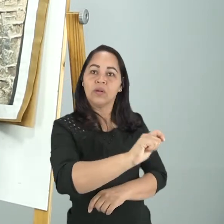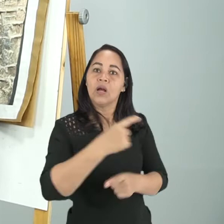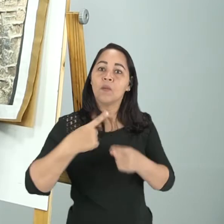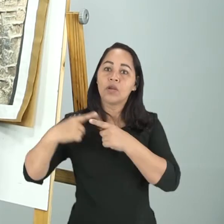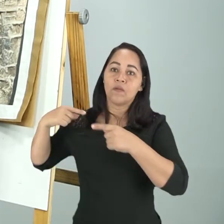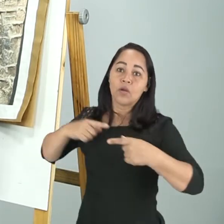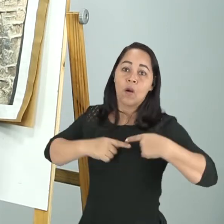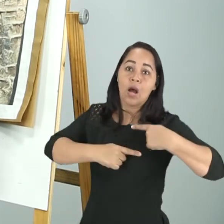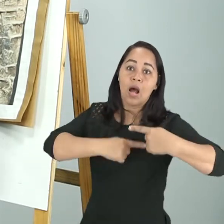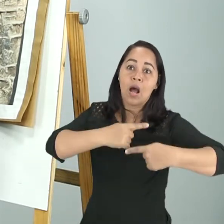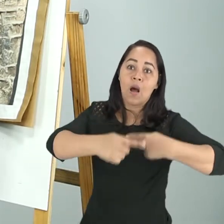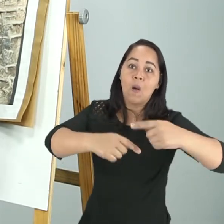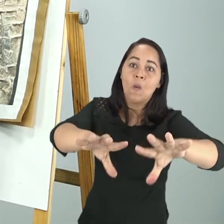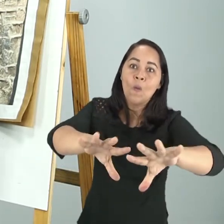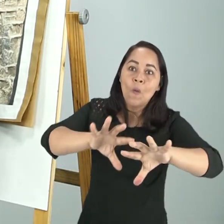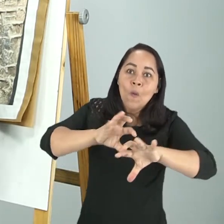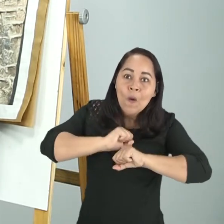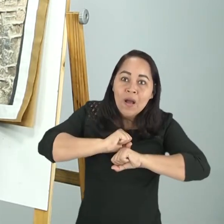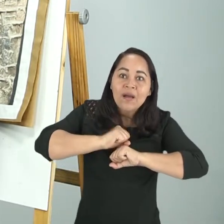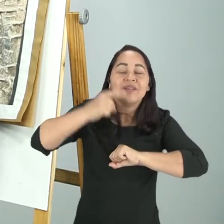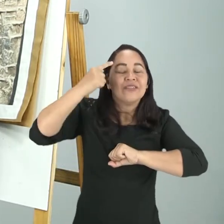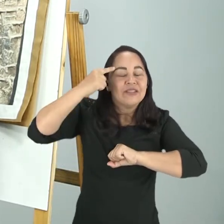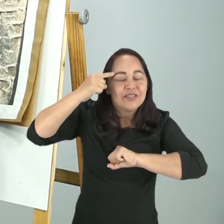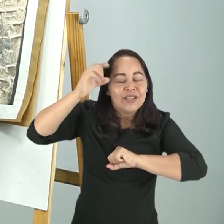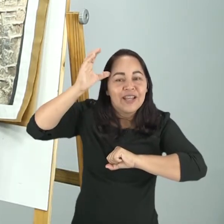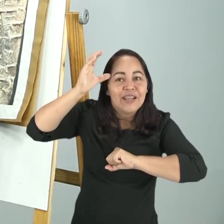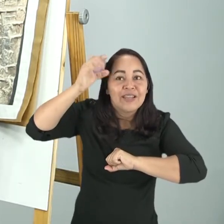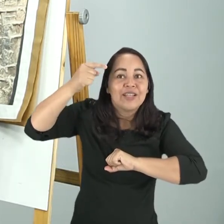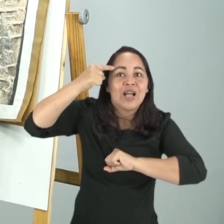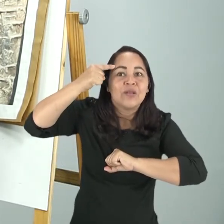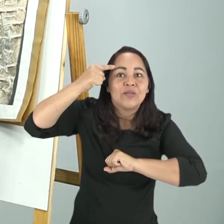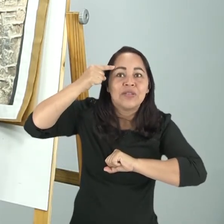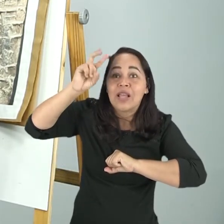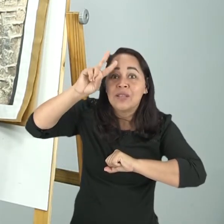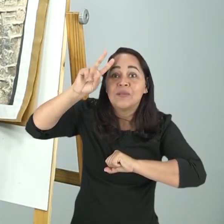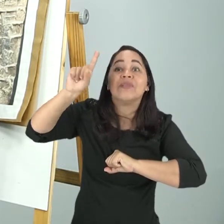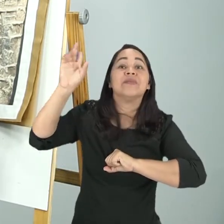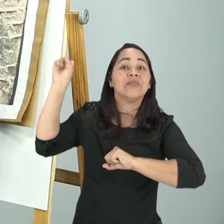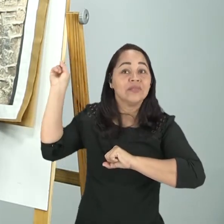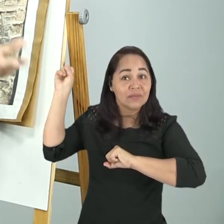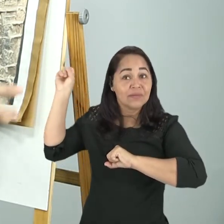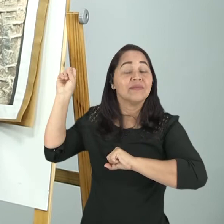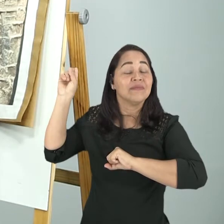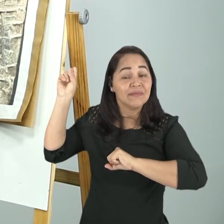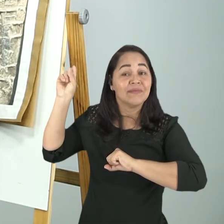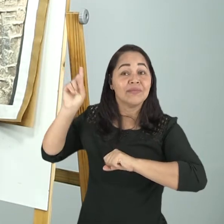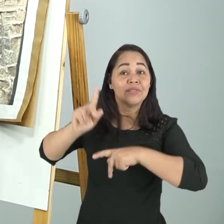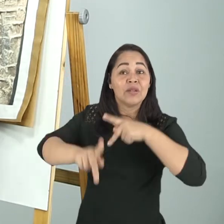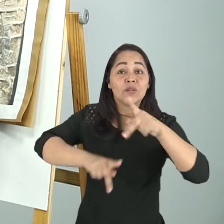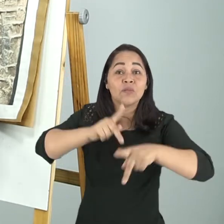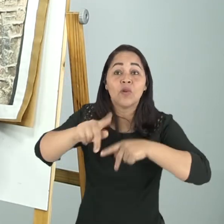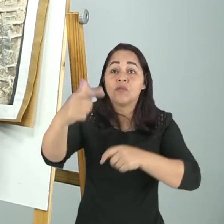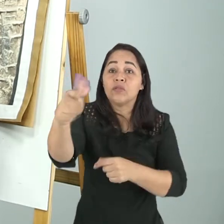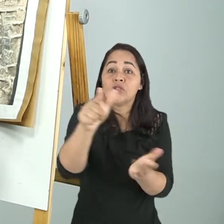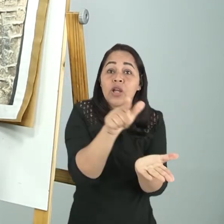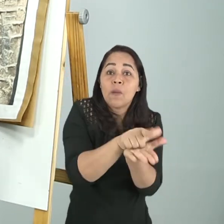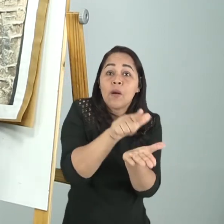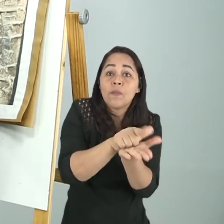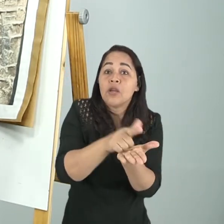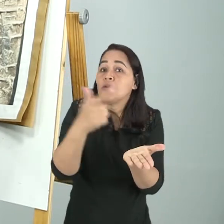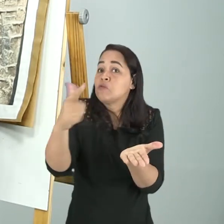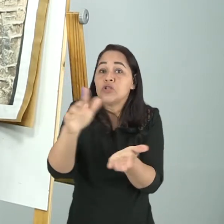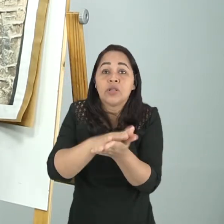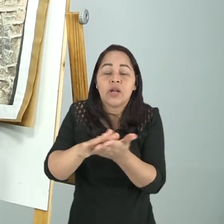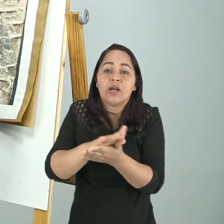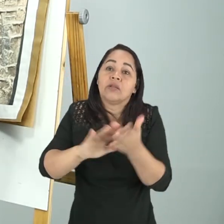herança inconsciente que nós tiramos dessa época aqui? Que os povos não tinham papéis, não tinham nada.